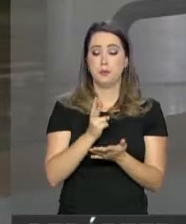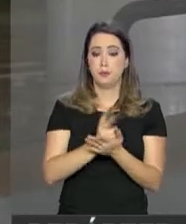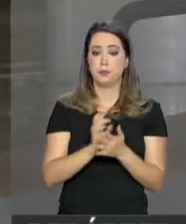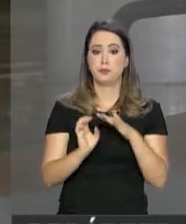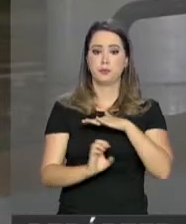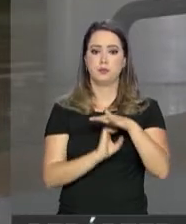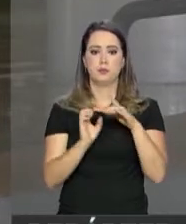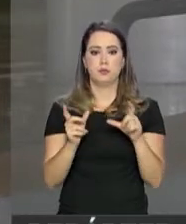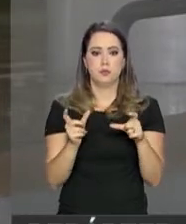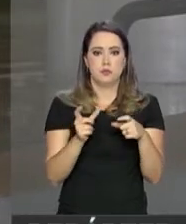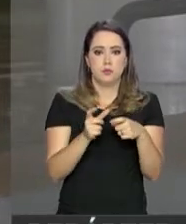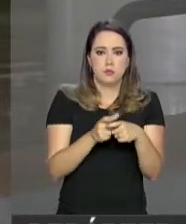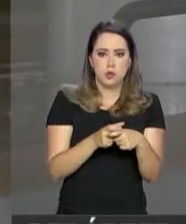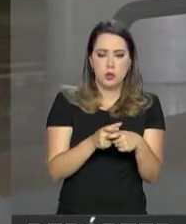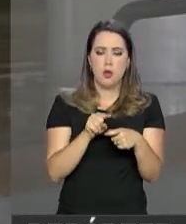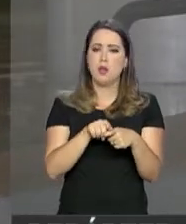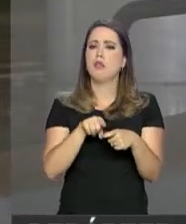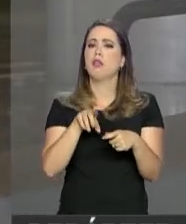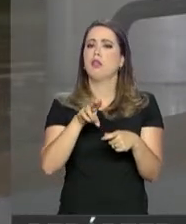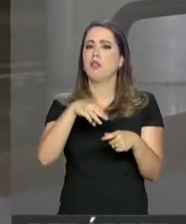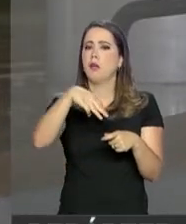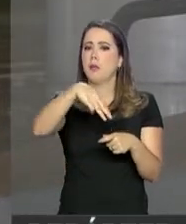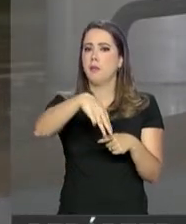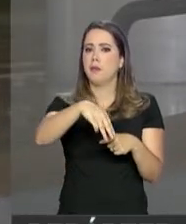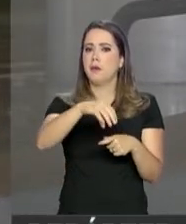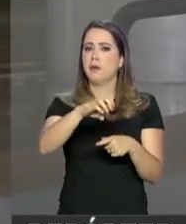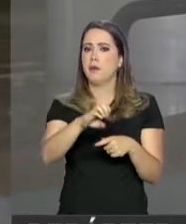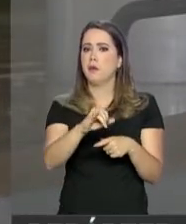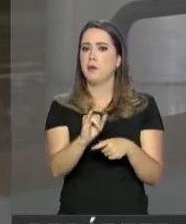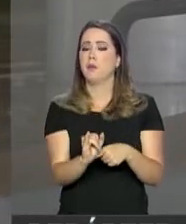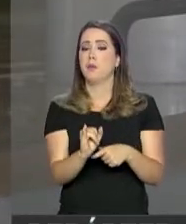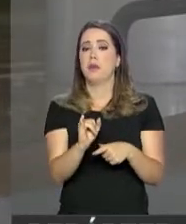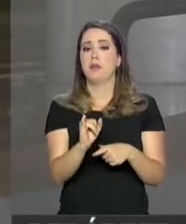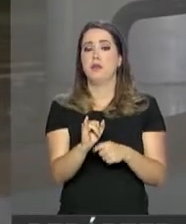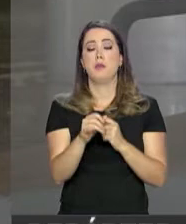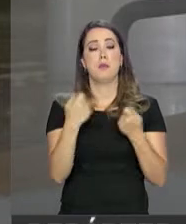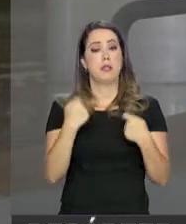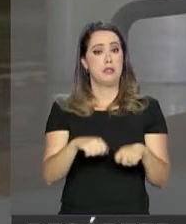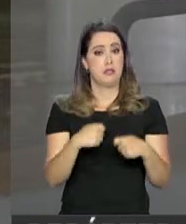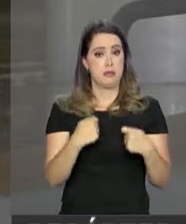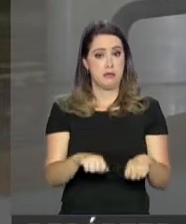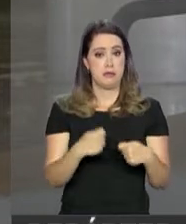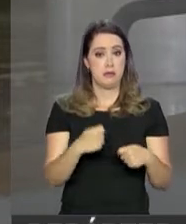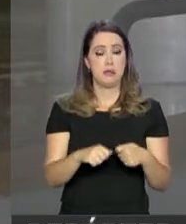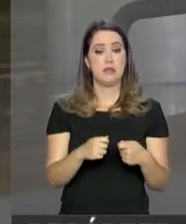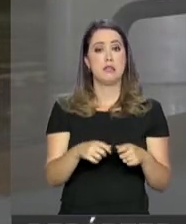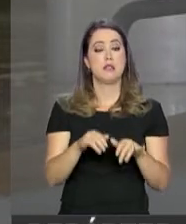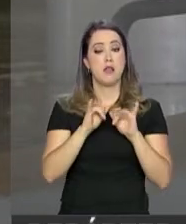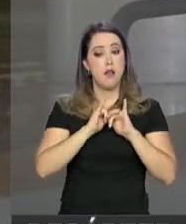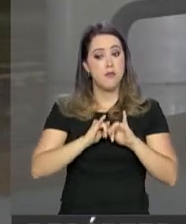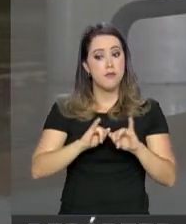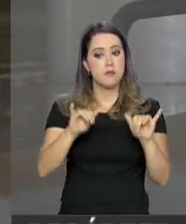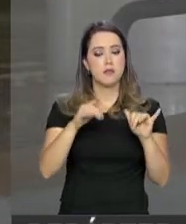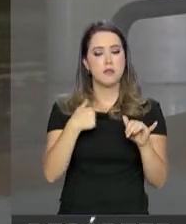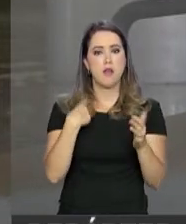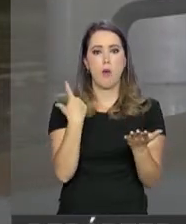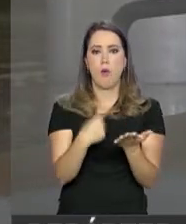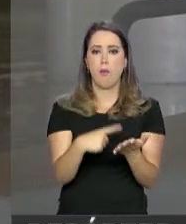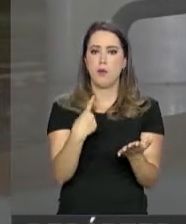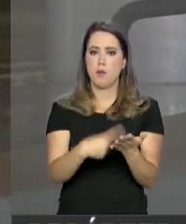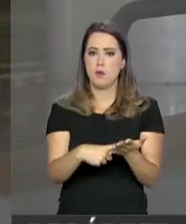e pequenas empresas e os microempreendedores individuais, os MEIs, serão obrigadas a aderir ao